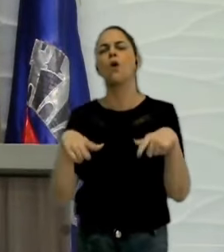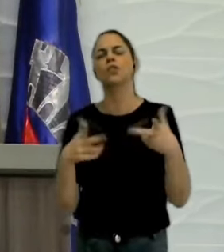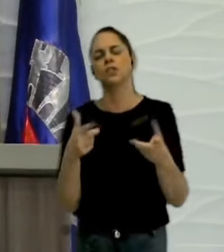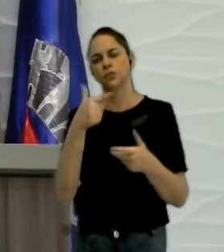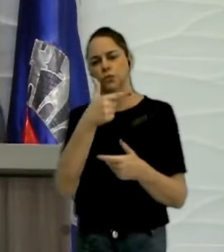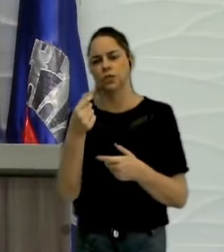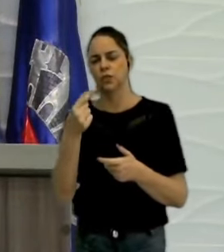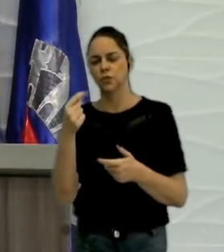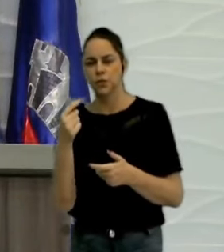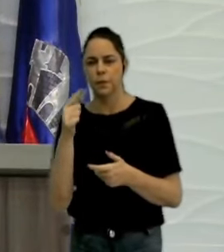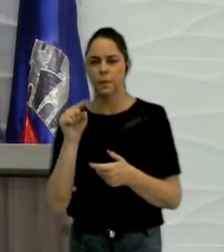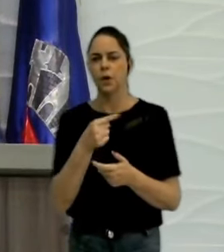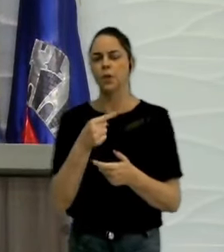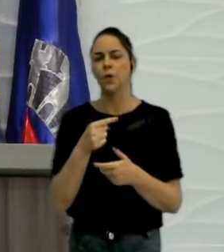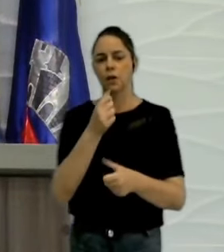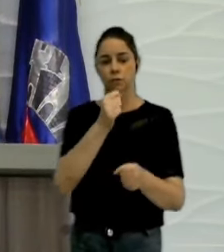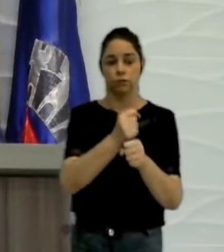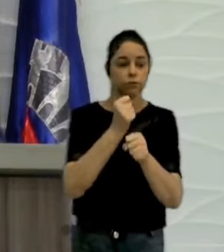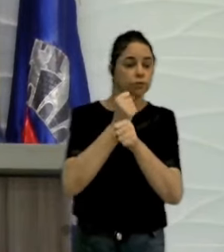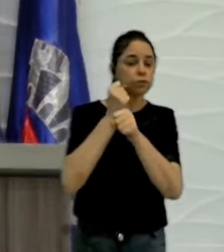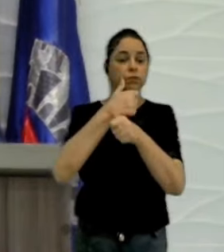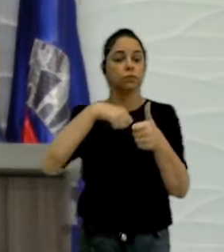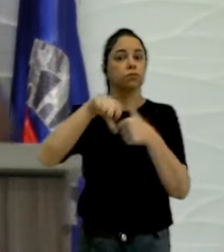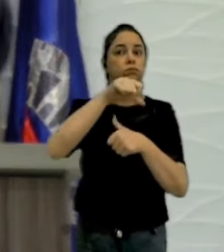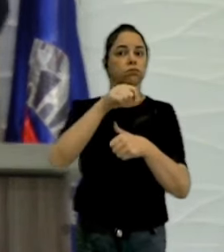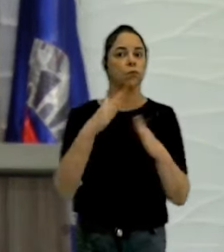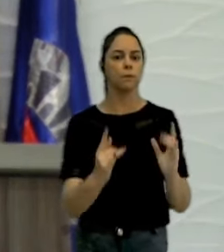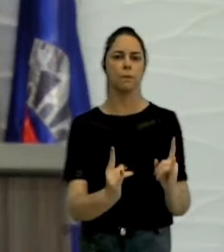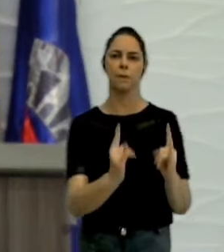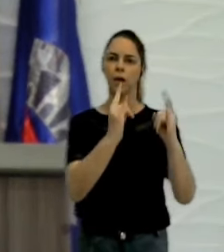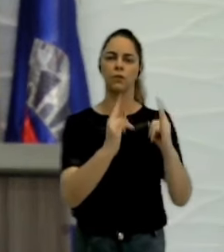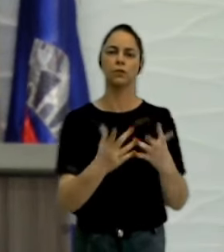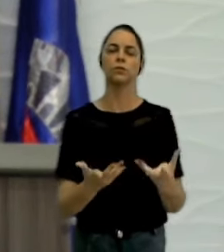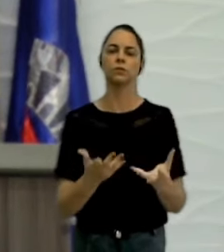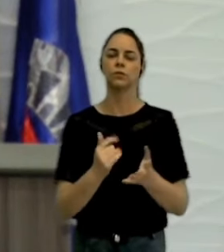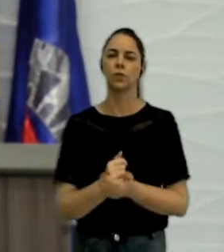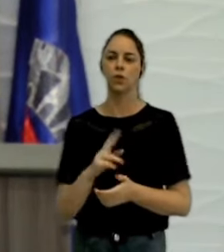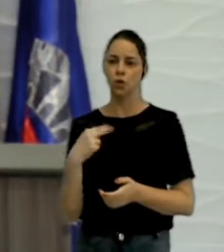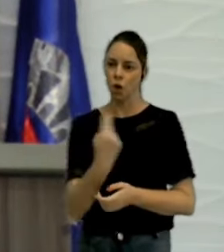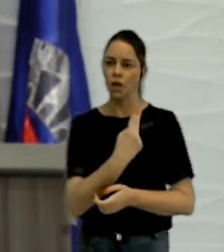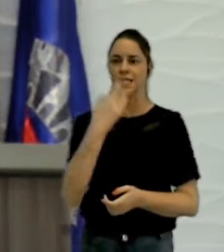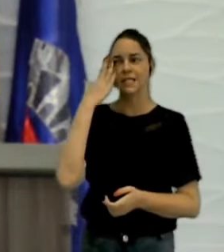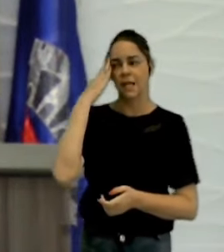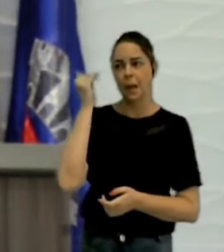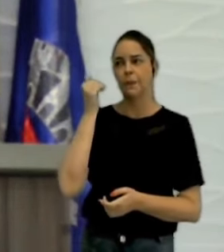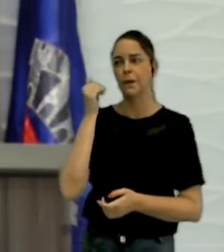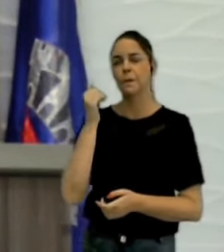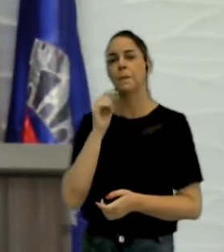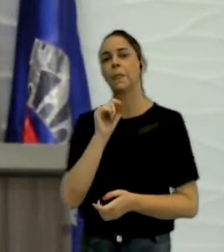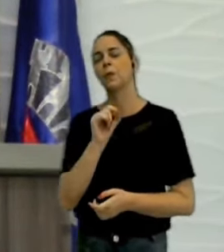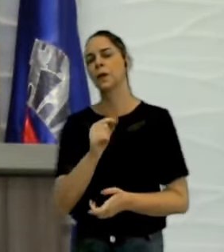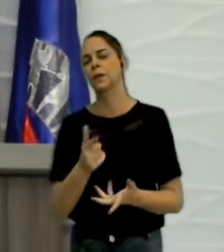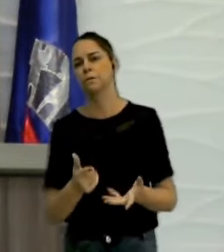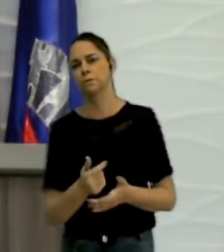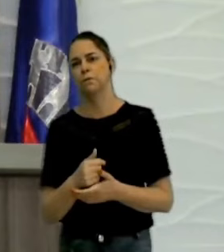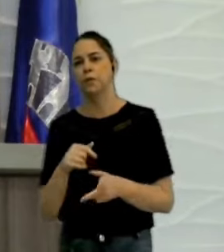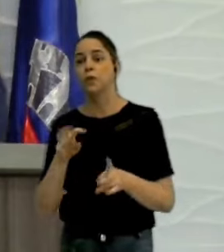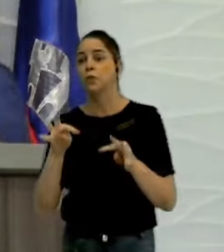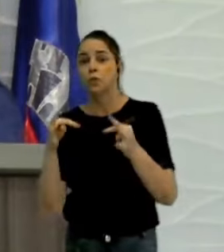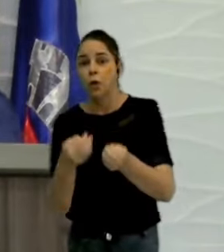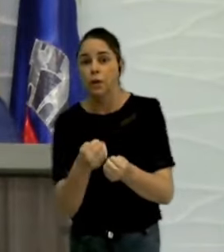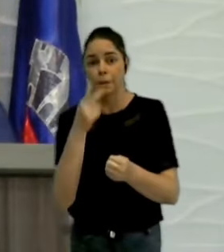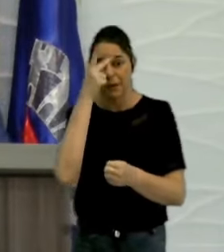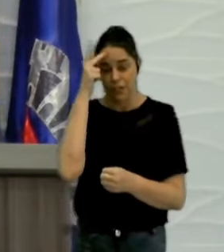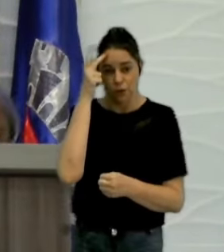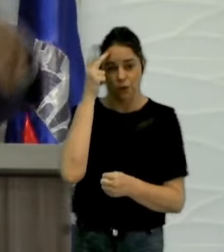da reforma do prédio. Porque o que a gente estamos sabendo é que está todo mundo instalado agora